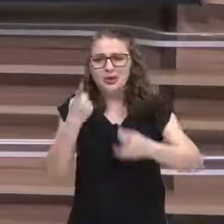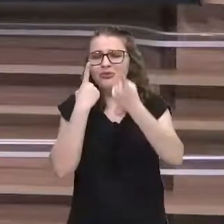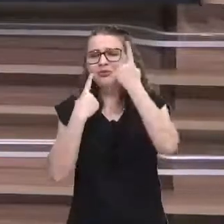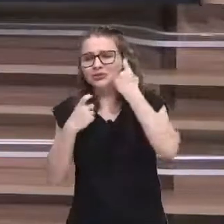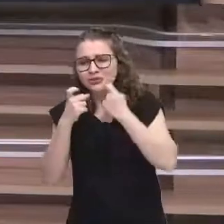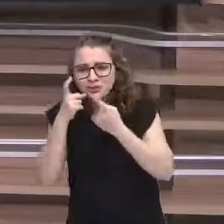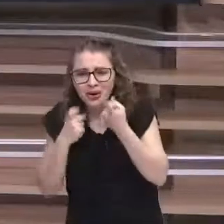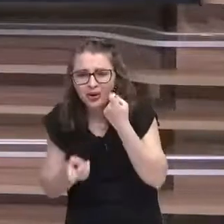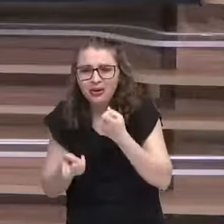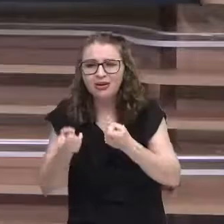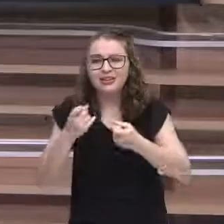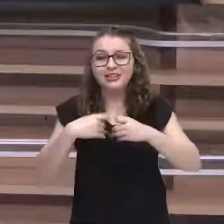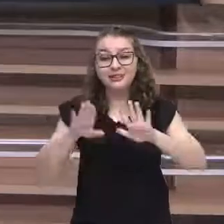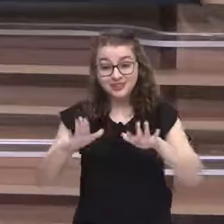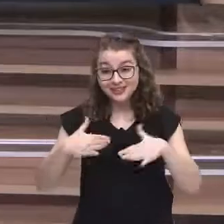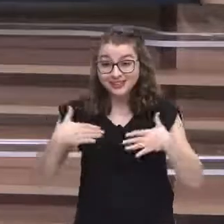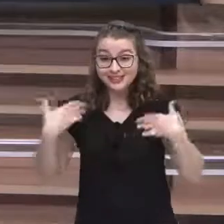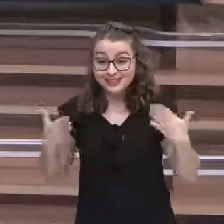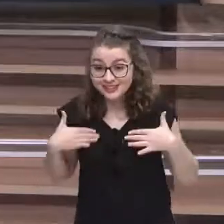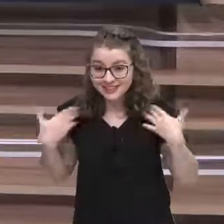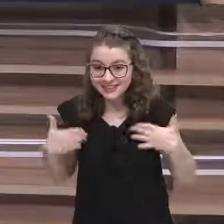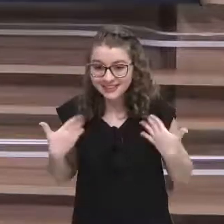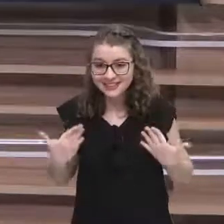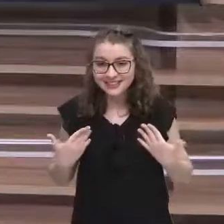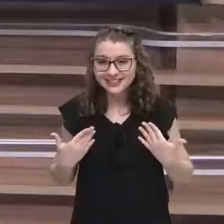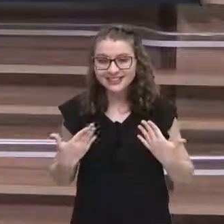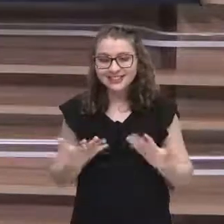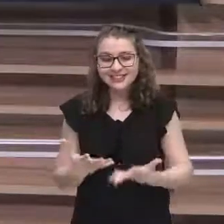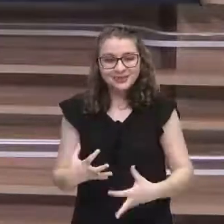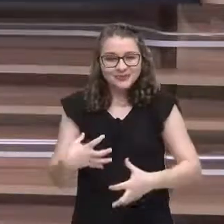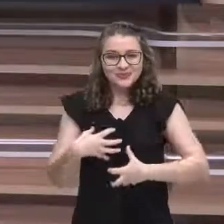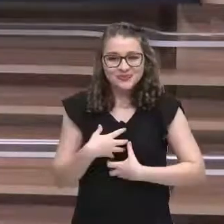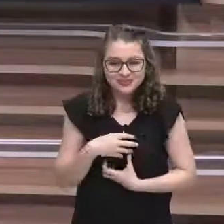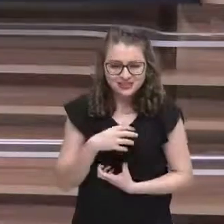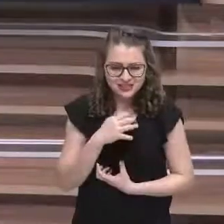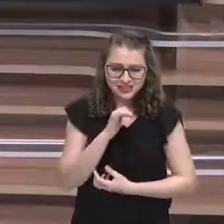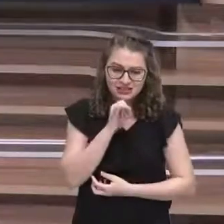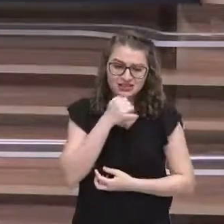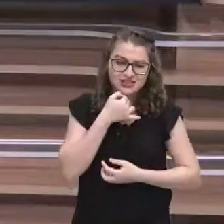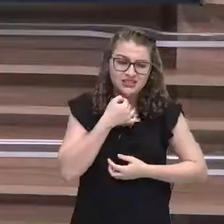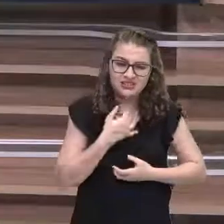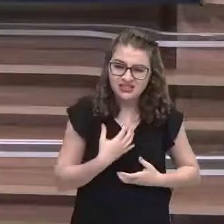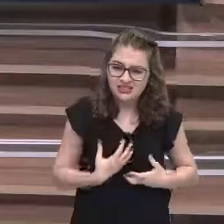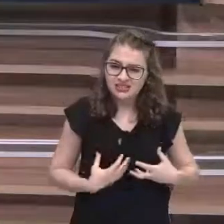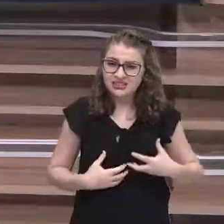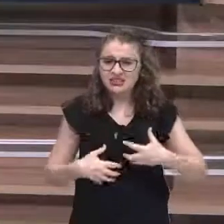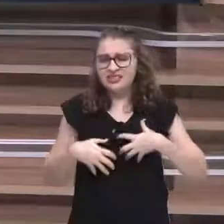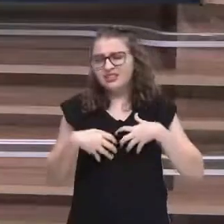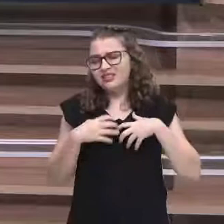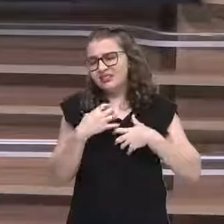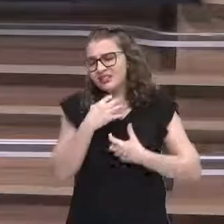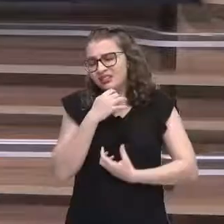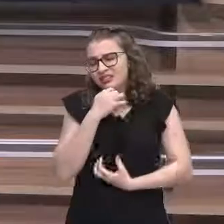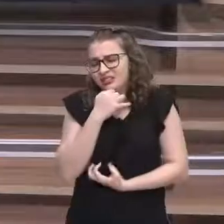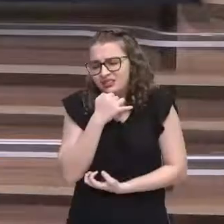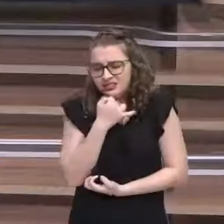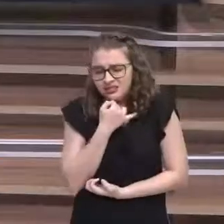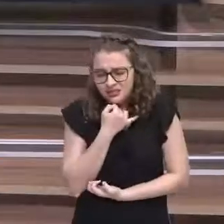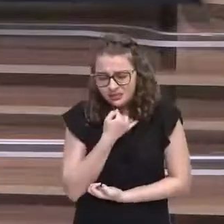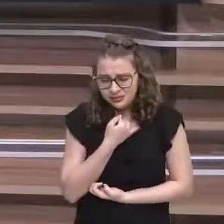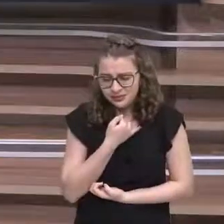chora, um ser que se alegra, um ser que é feliz, é infeliz, um ser que é deprimido,